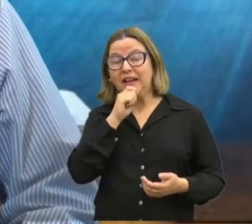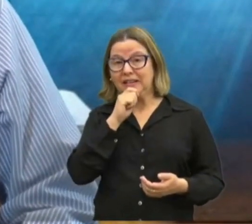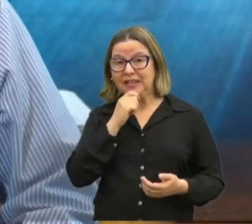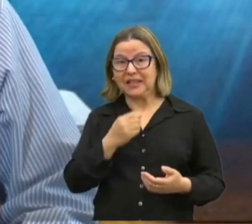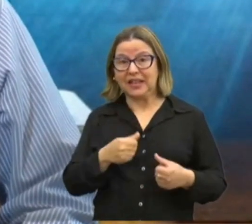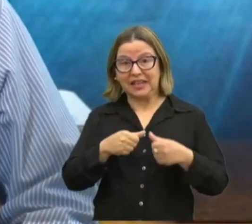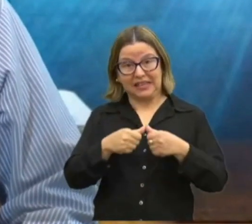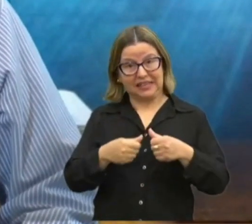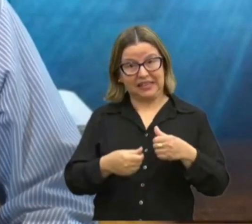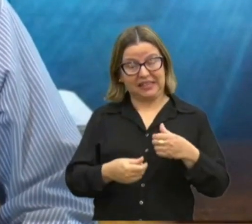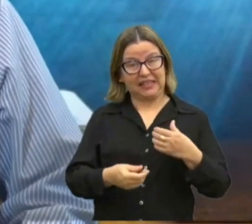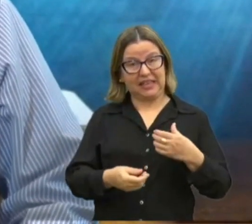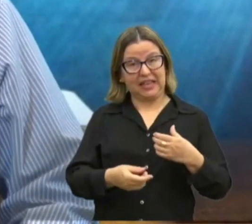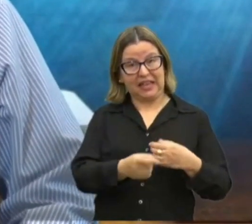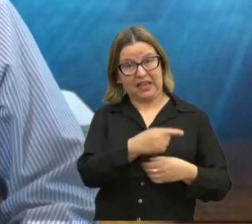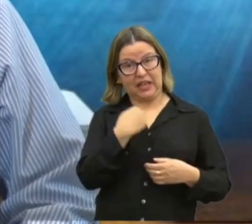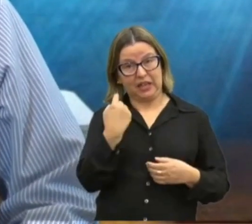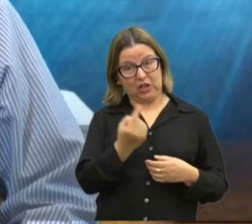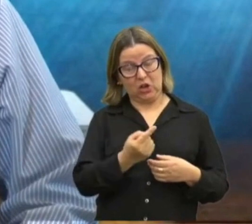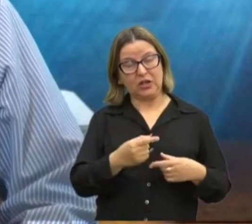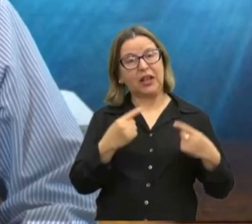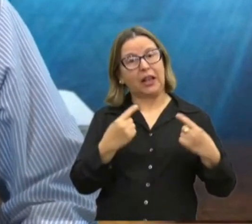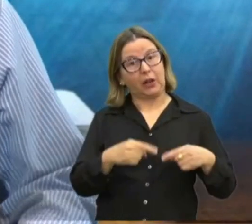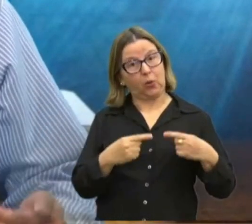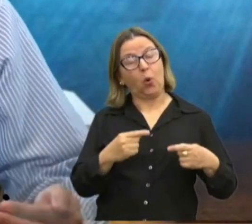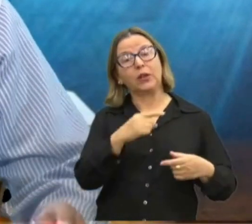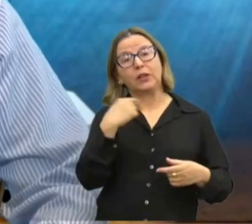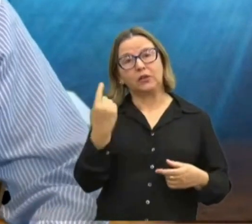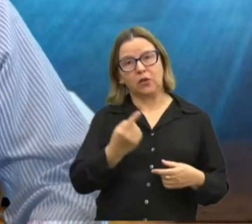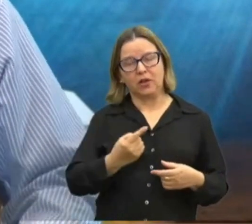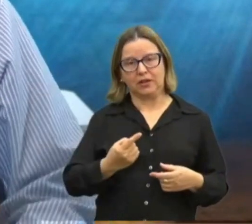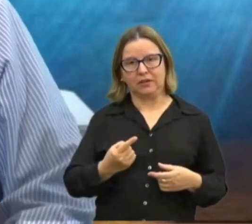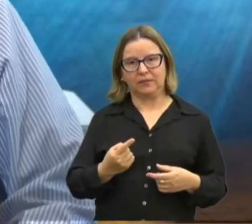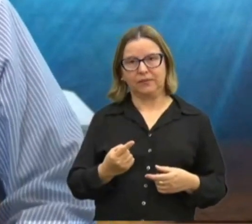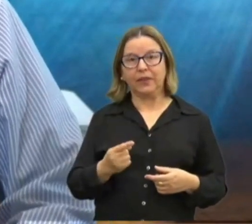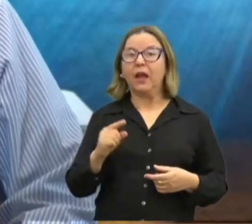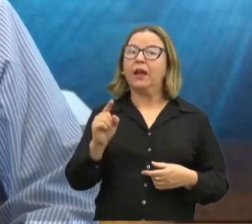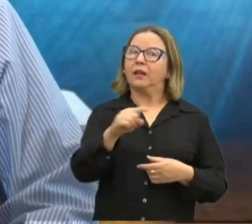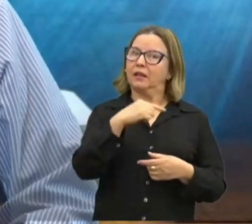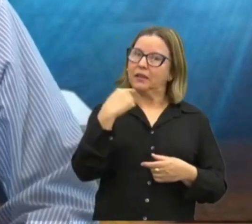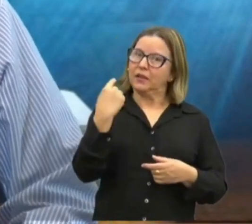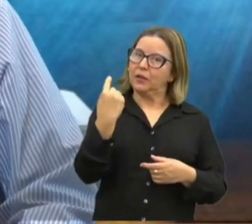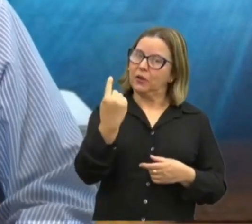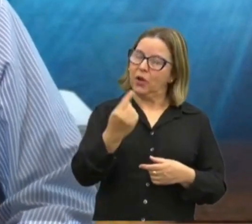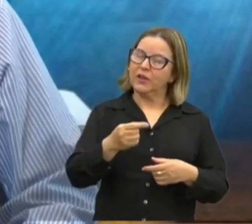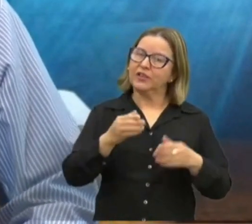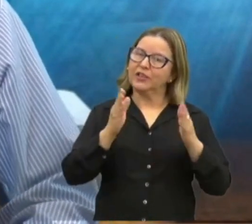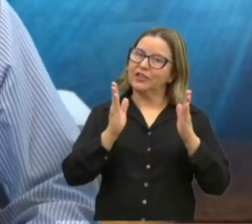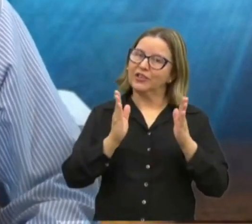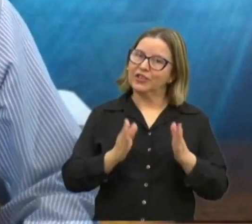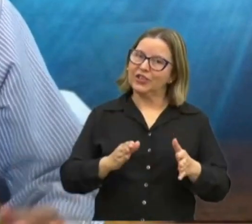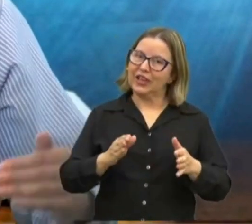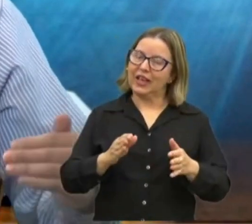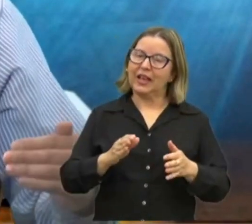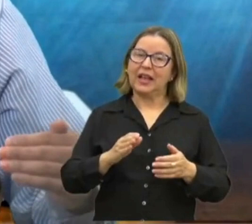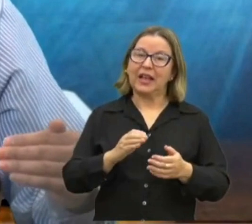forma, é contra nós. Não, nós já fomos libertos do pecado em espírito,